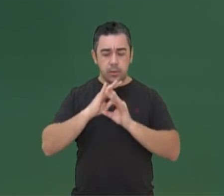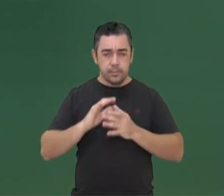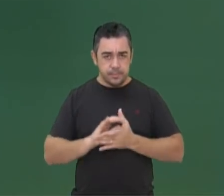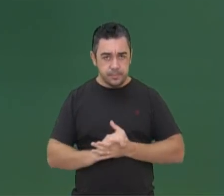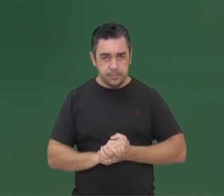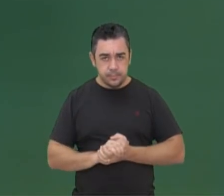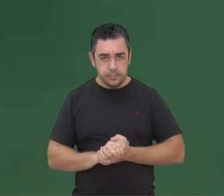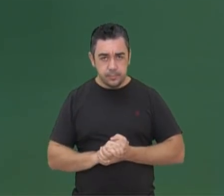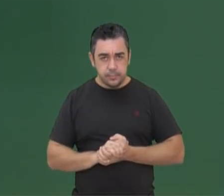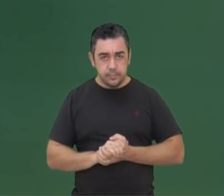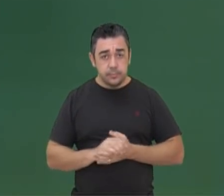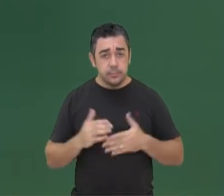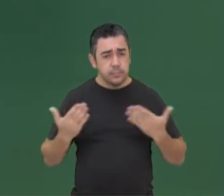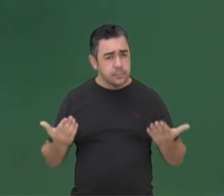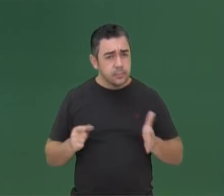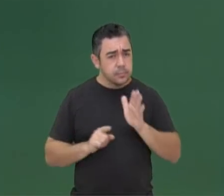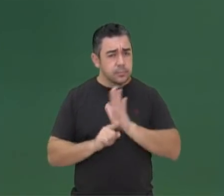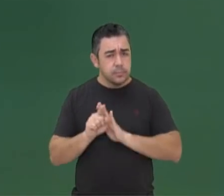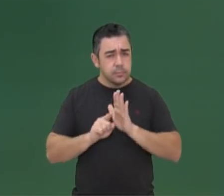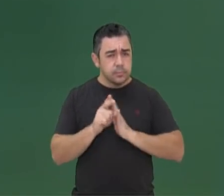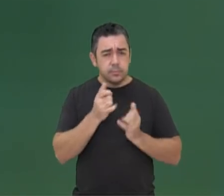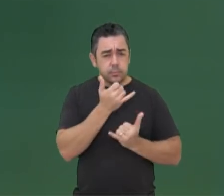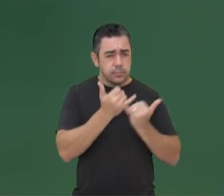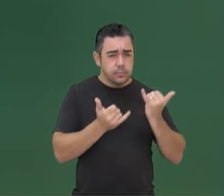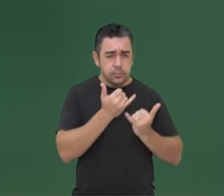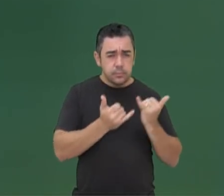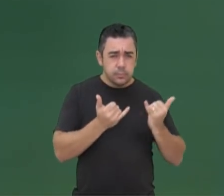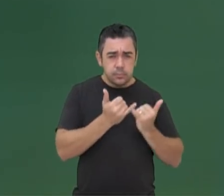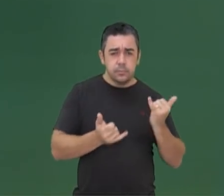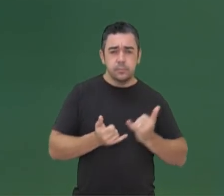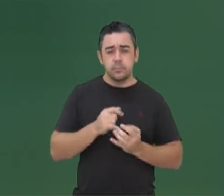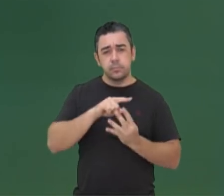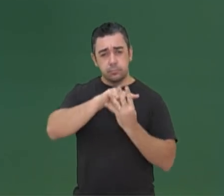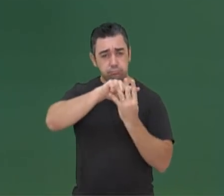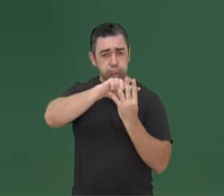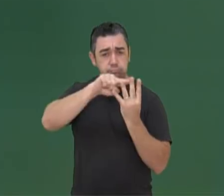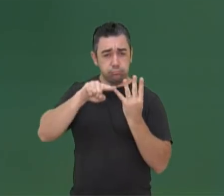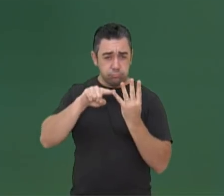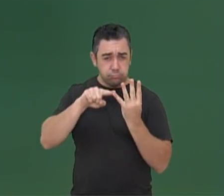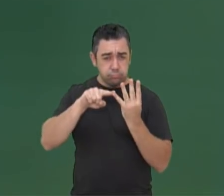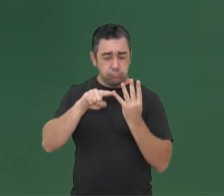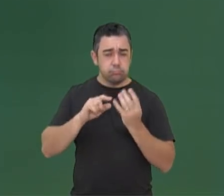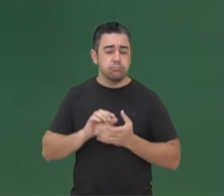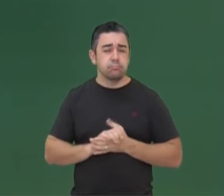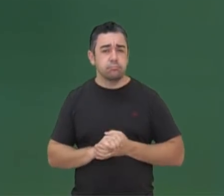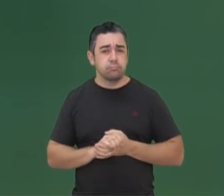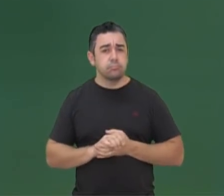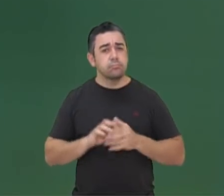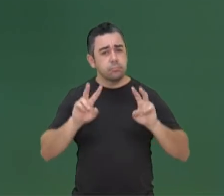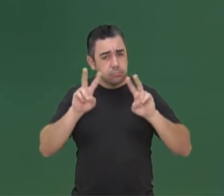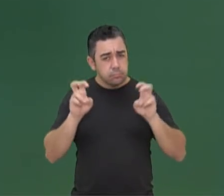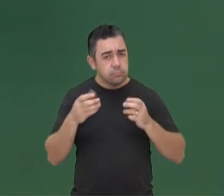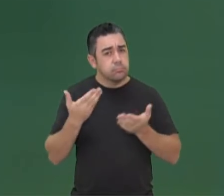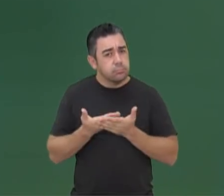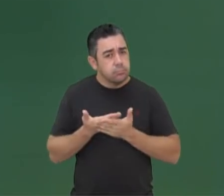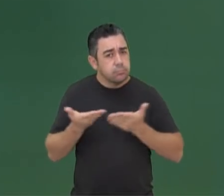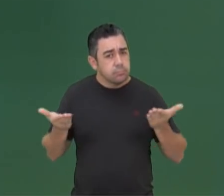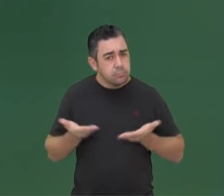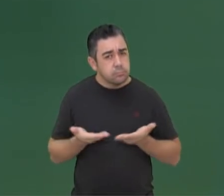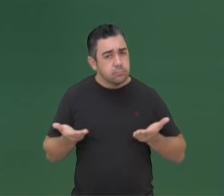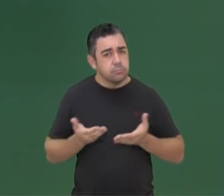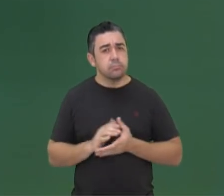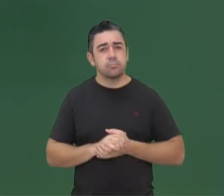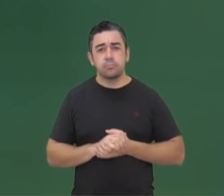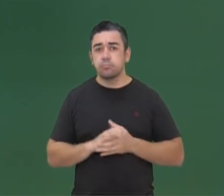Bom, qual é a semelhança entre esses 4 seres vivos? É o assunto das nossas aulas,